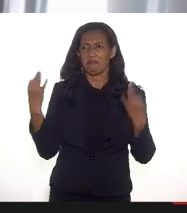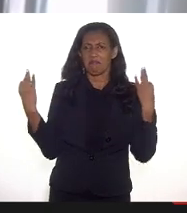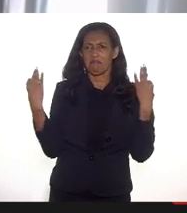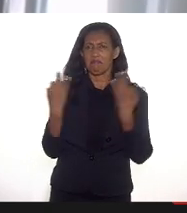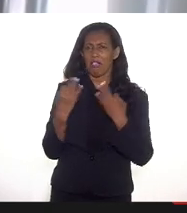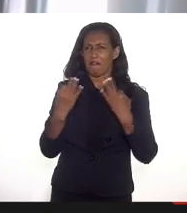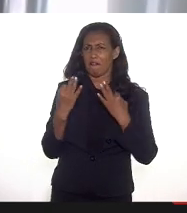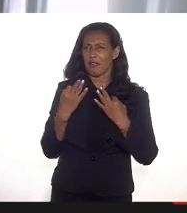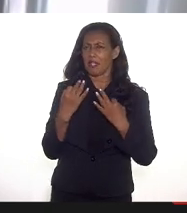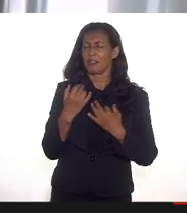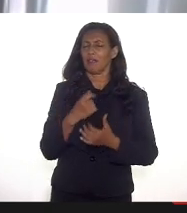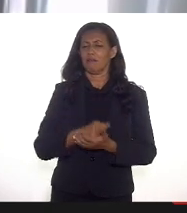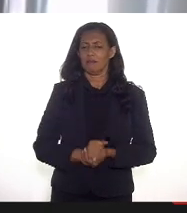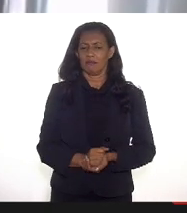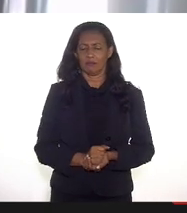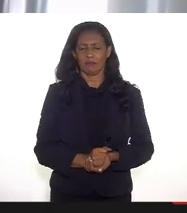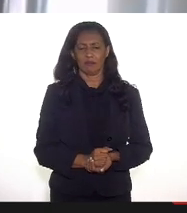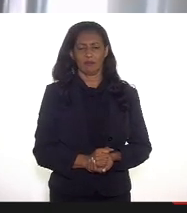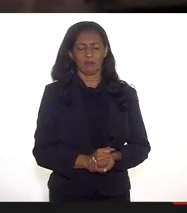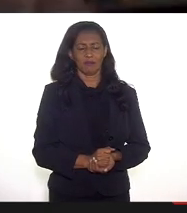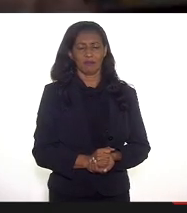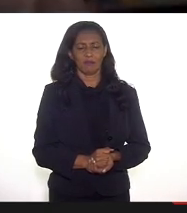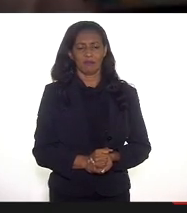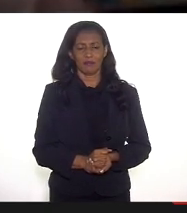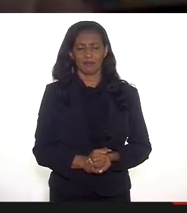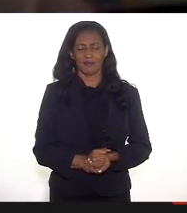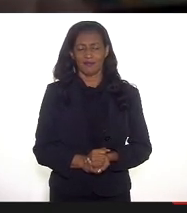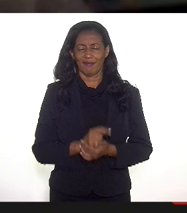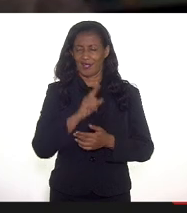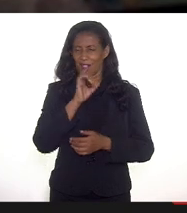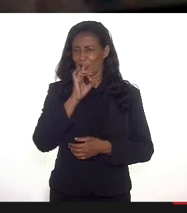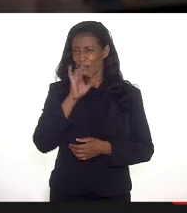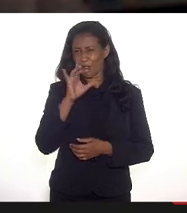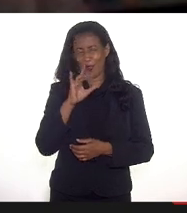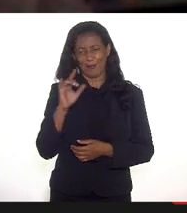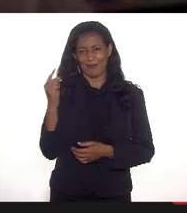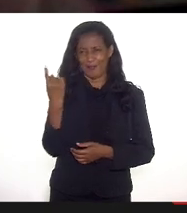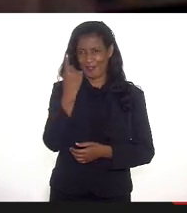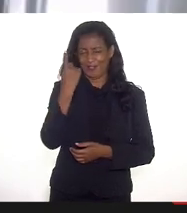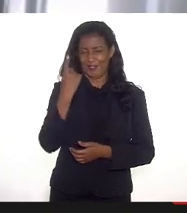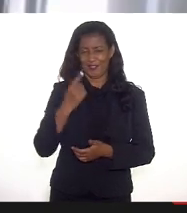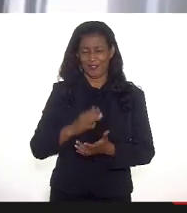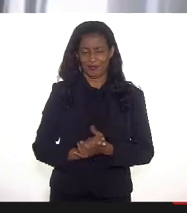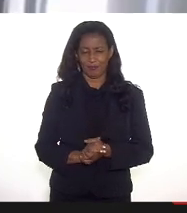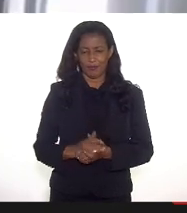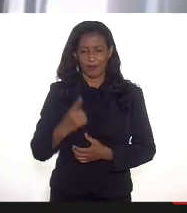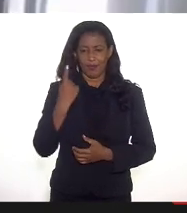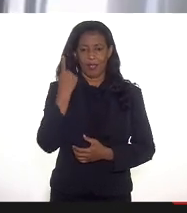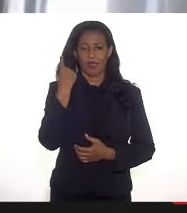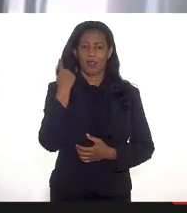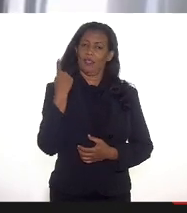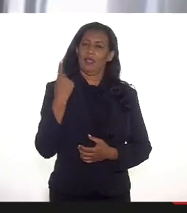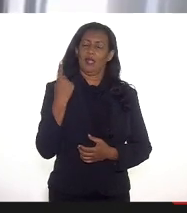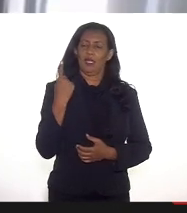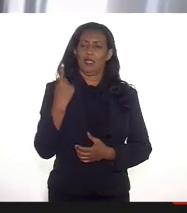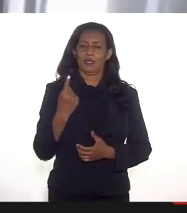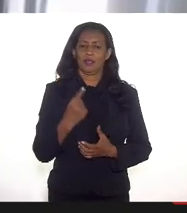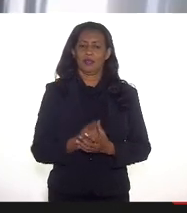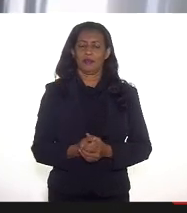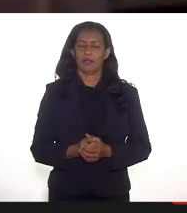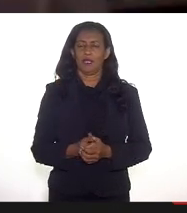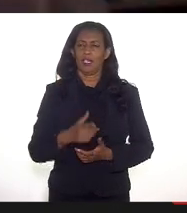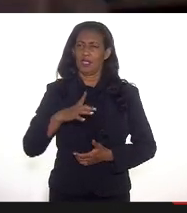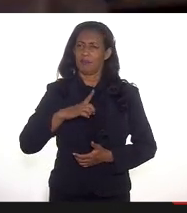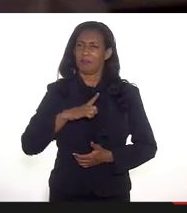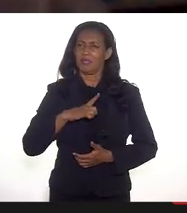fazer ressaltar esse aspecto só, Flávio. Eu só queria, só para falar, né, essa questão... a gente tem que